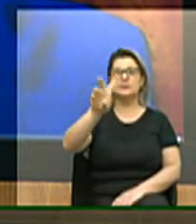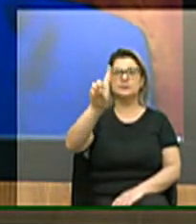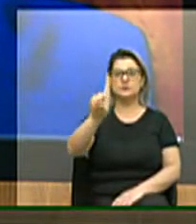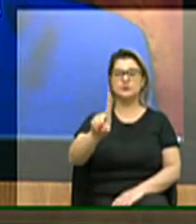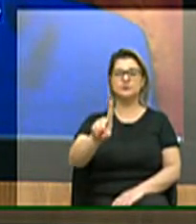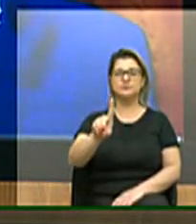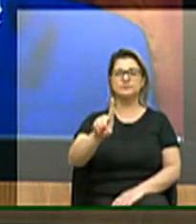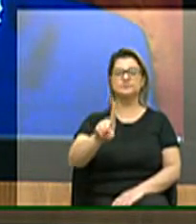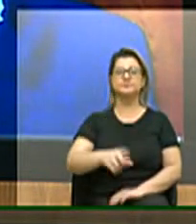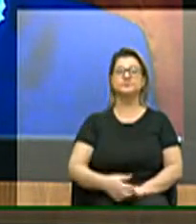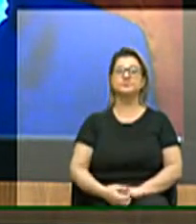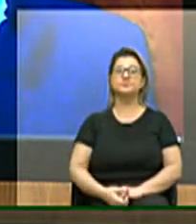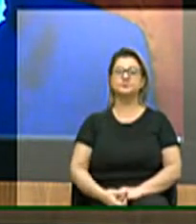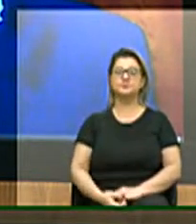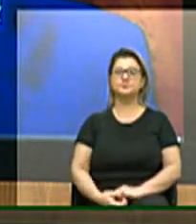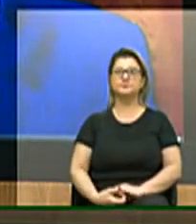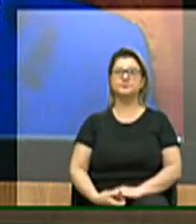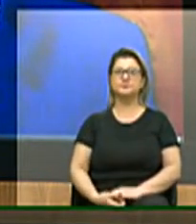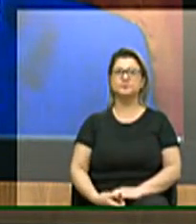Deputado Mainardi.